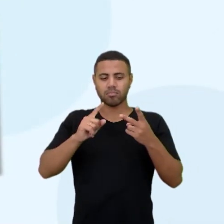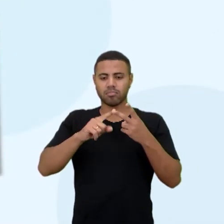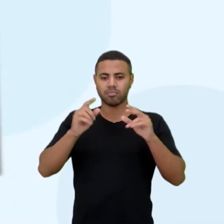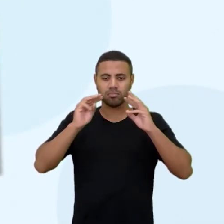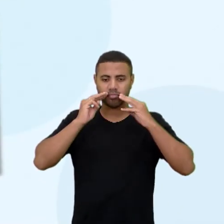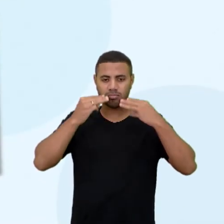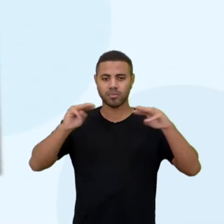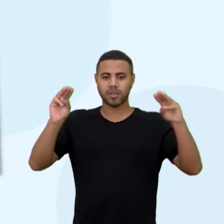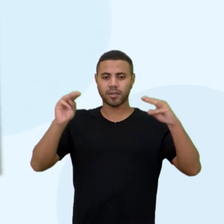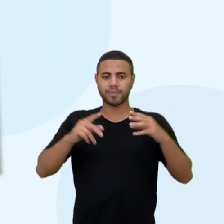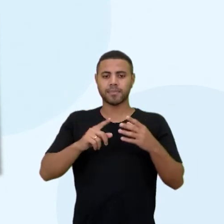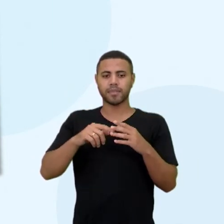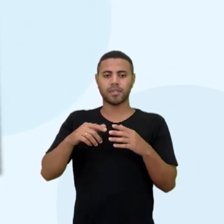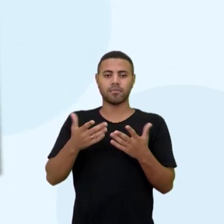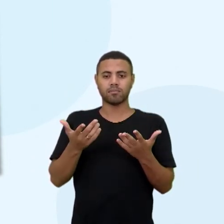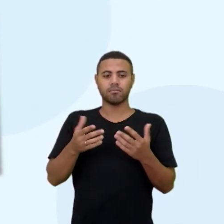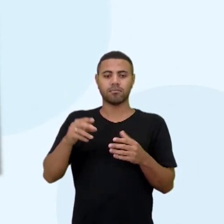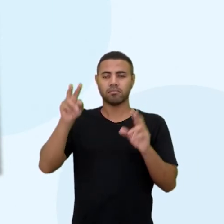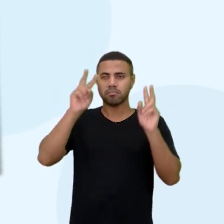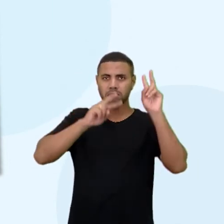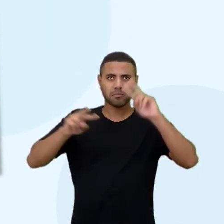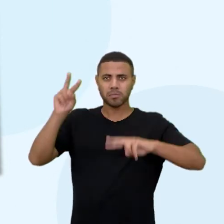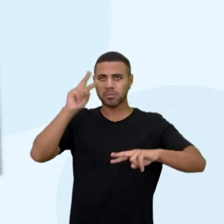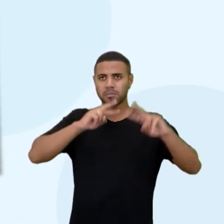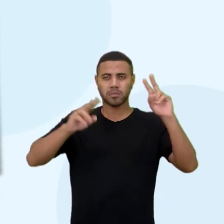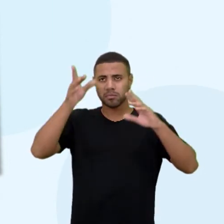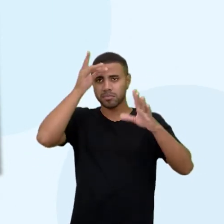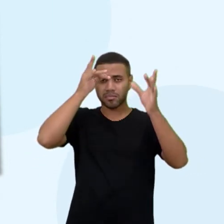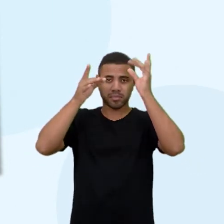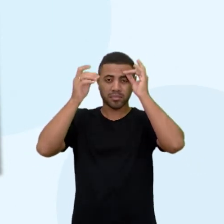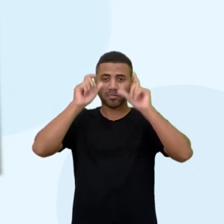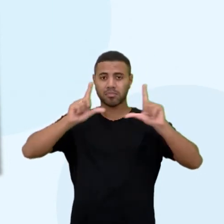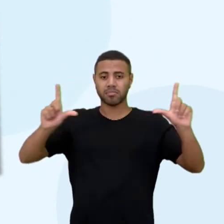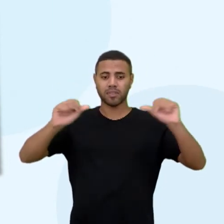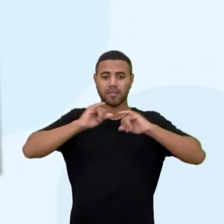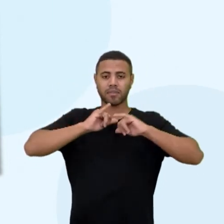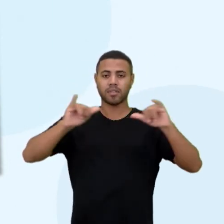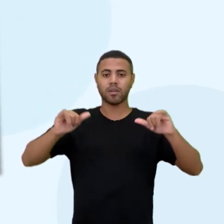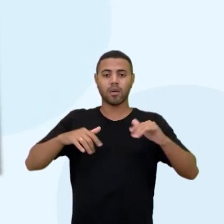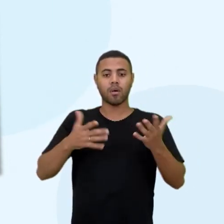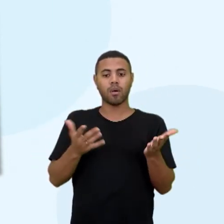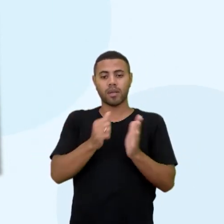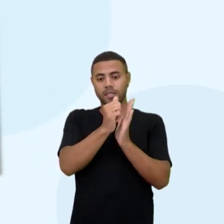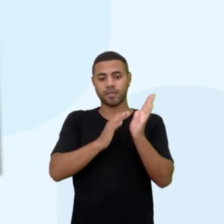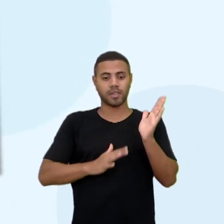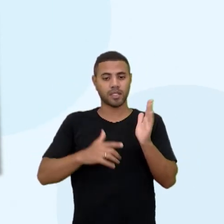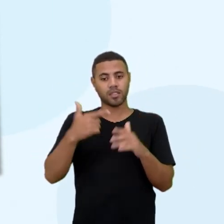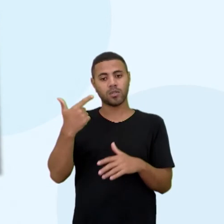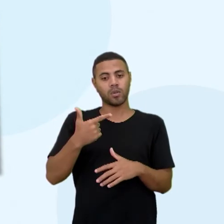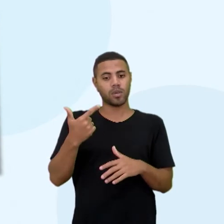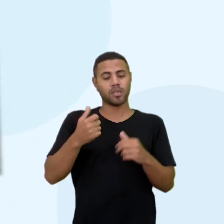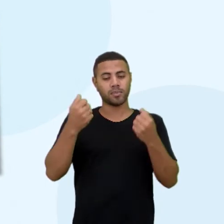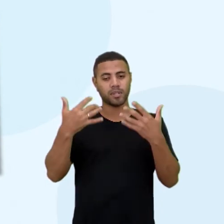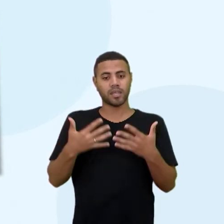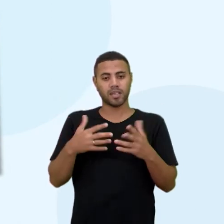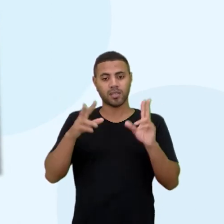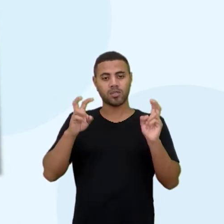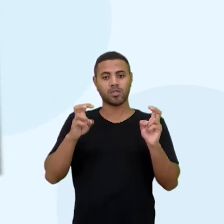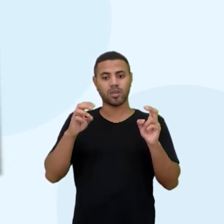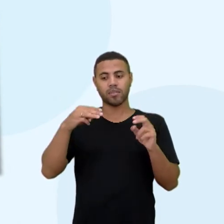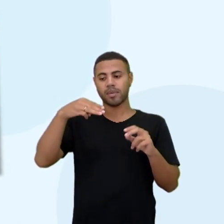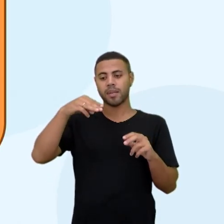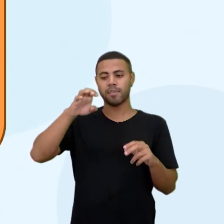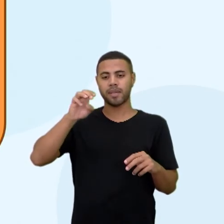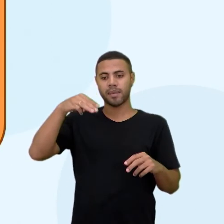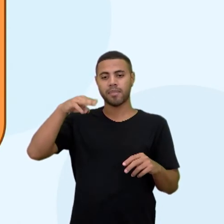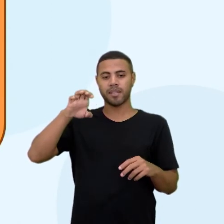sobre um mapa mental, foi a nossa sugestão. E o que vem por aí? Atividade 2. Ó, o spoiler é que nós vamos falar sobre memes. Vocês gostam